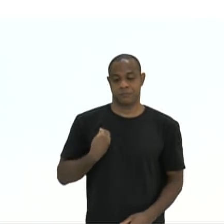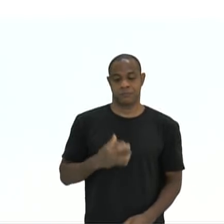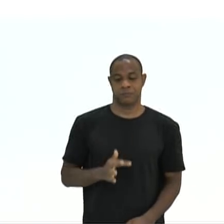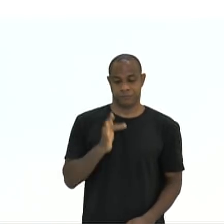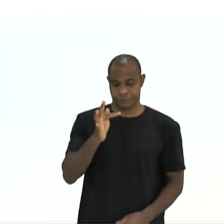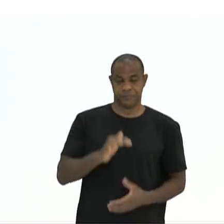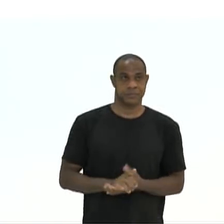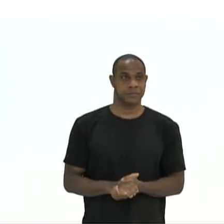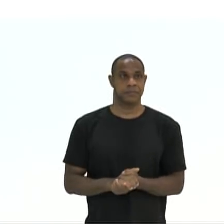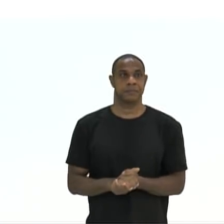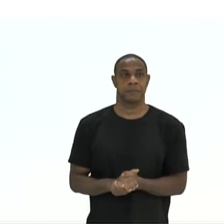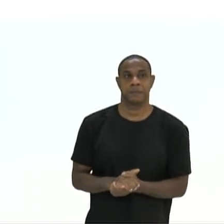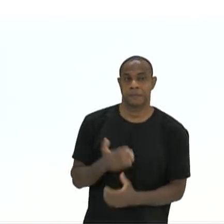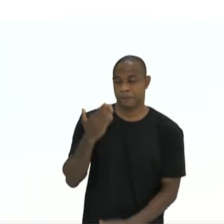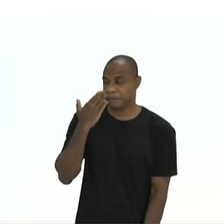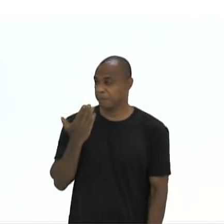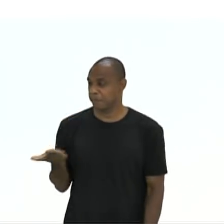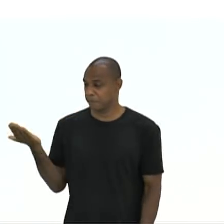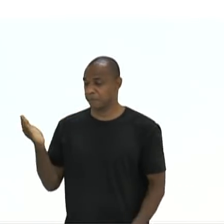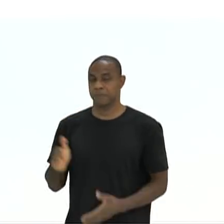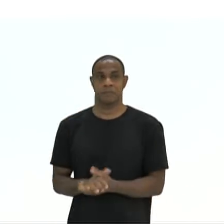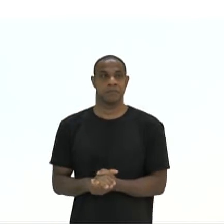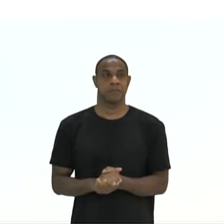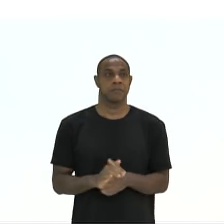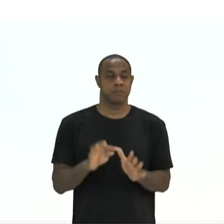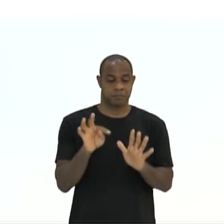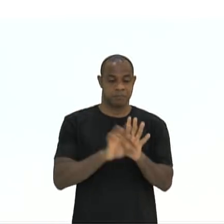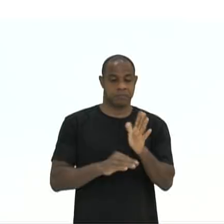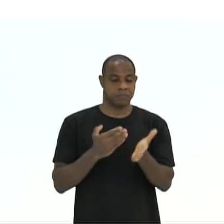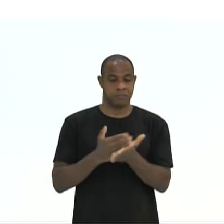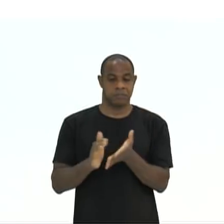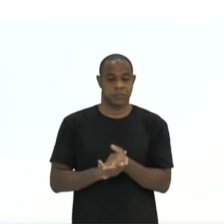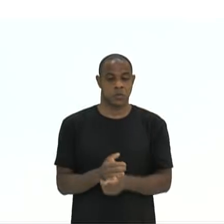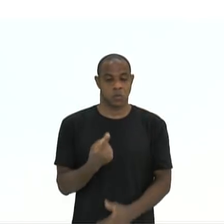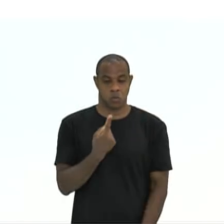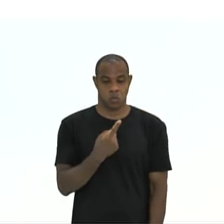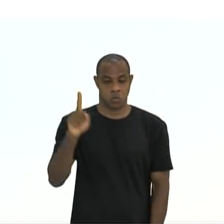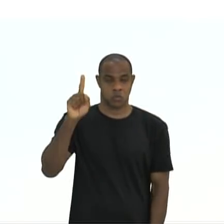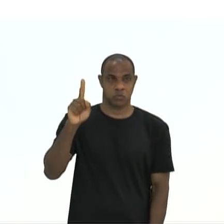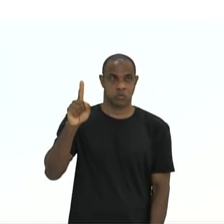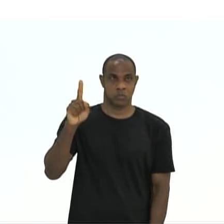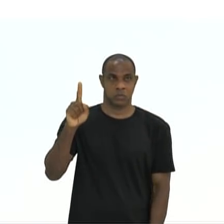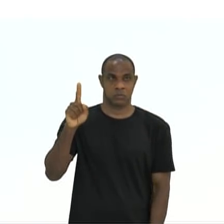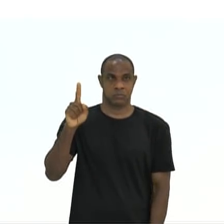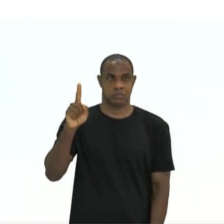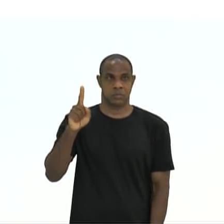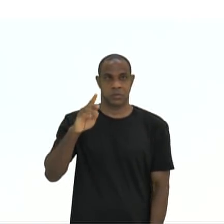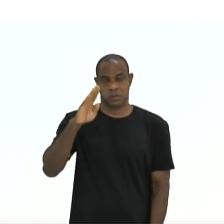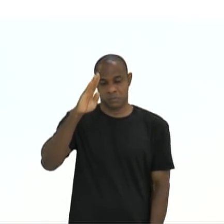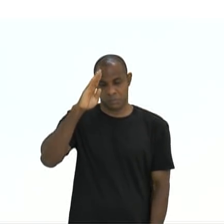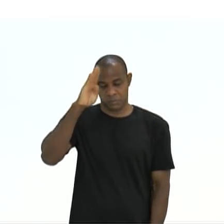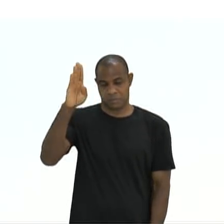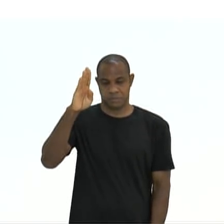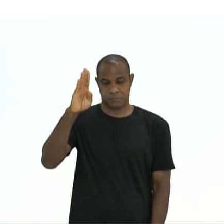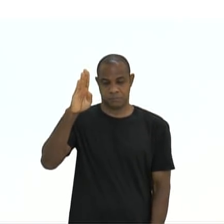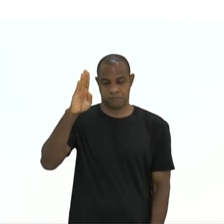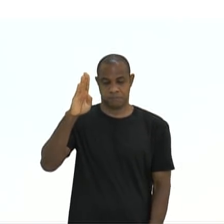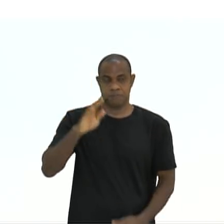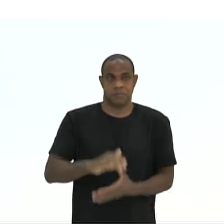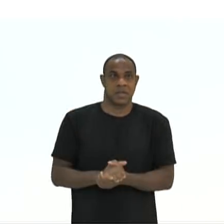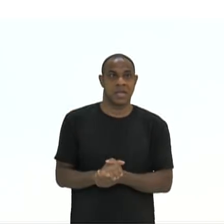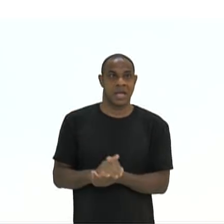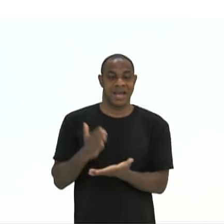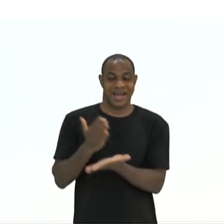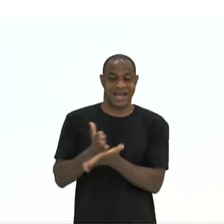aquecer a aula de hoje. Observe o início do texto. O Último Cavaleiro quebra os principais mitos da franquia